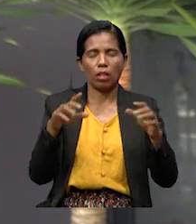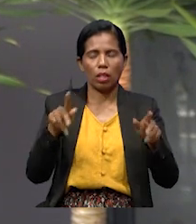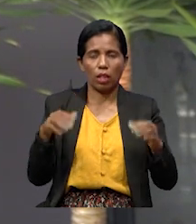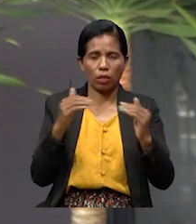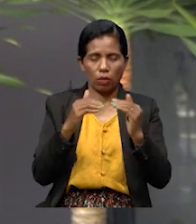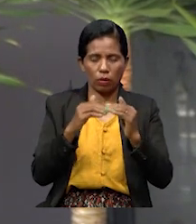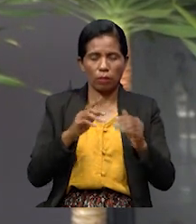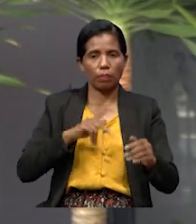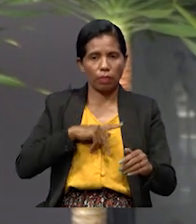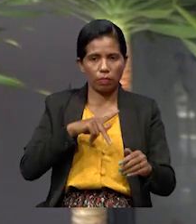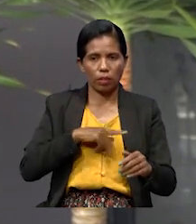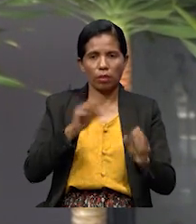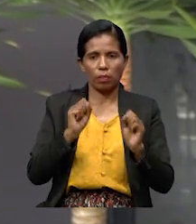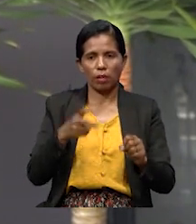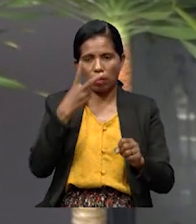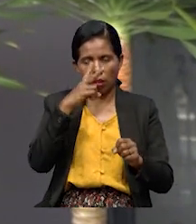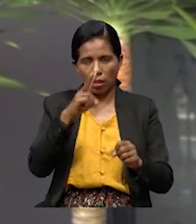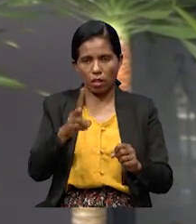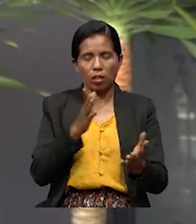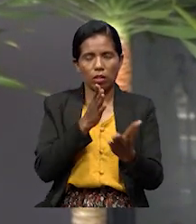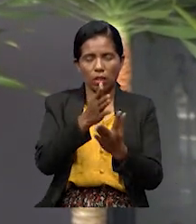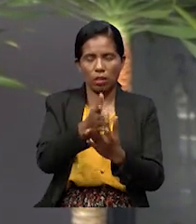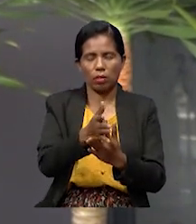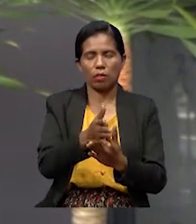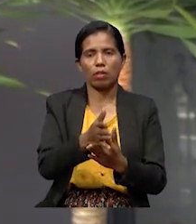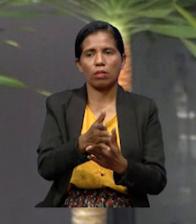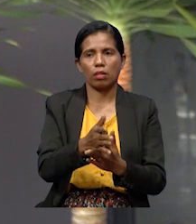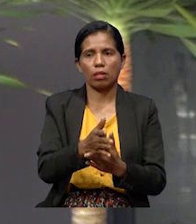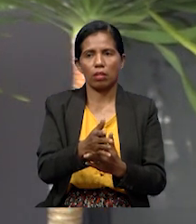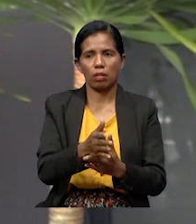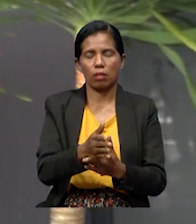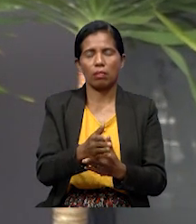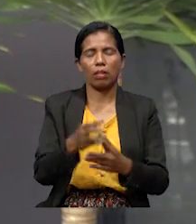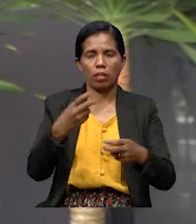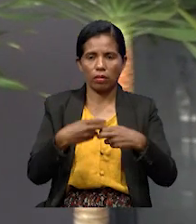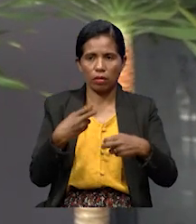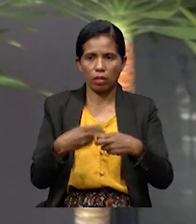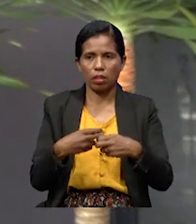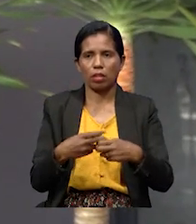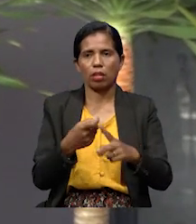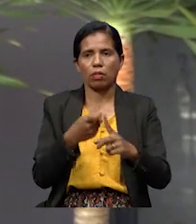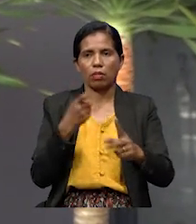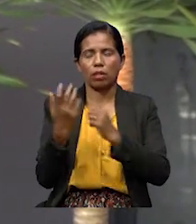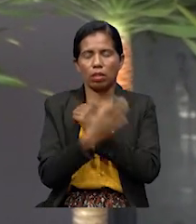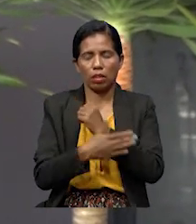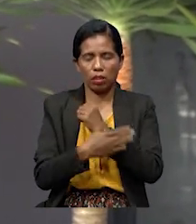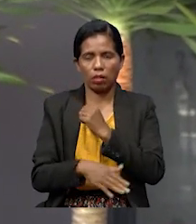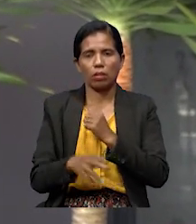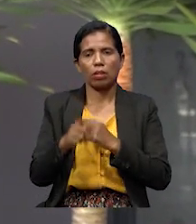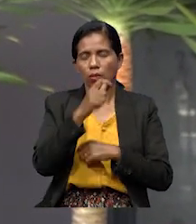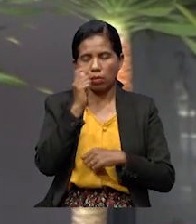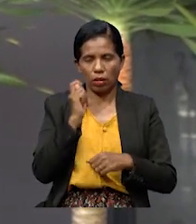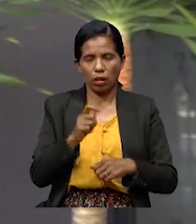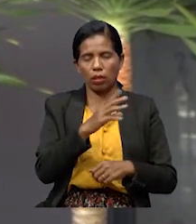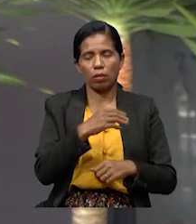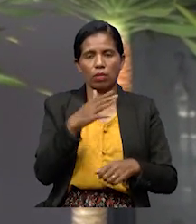sira atu bele hare assessment ba iha krisi husi Ukraina ho Rusia nebemak ninya